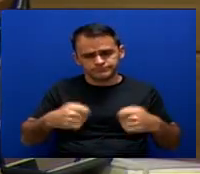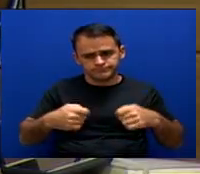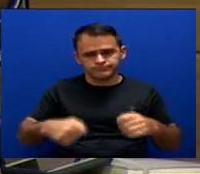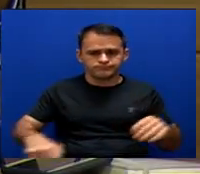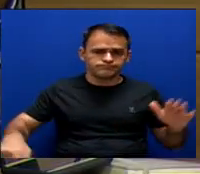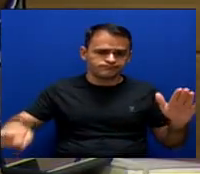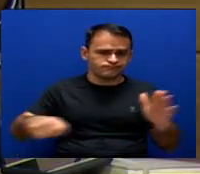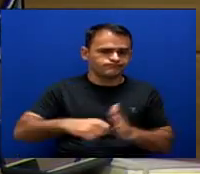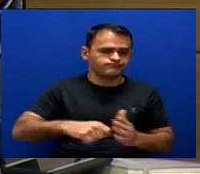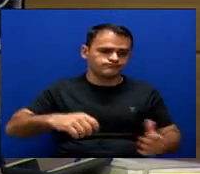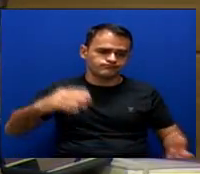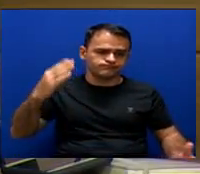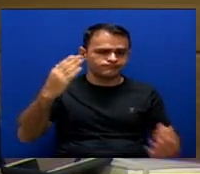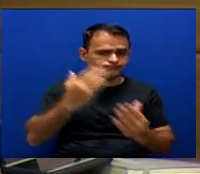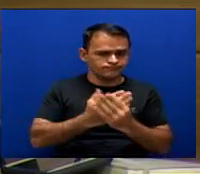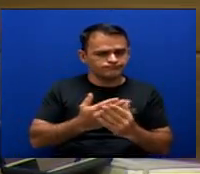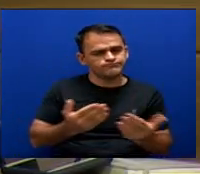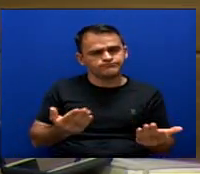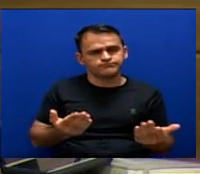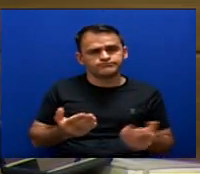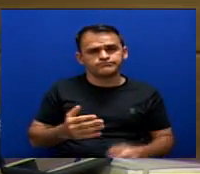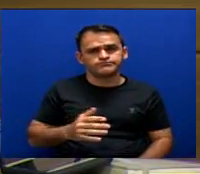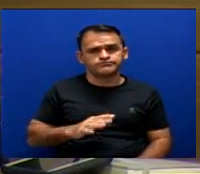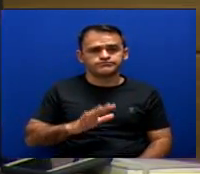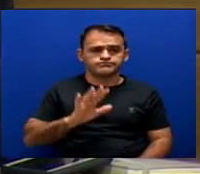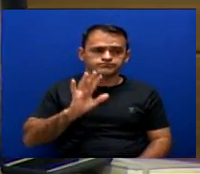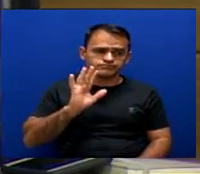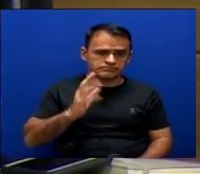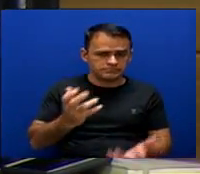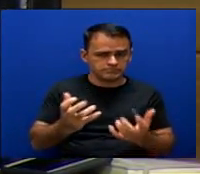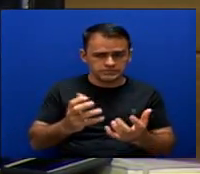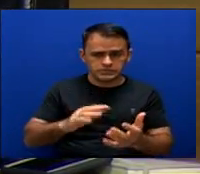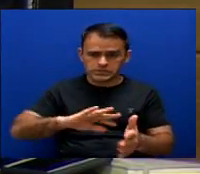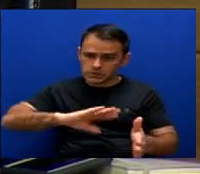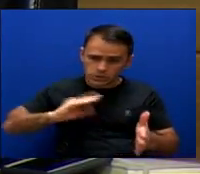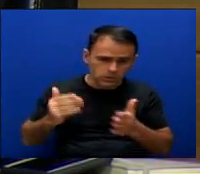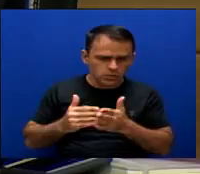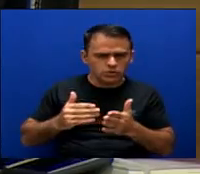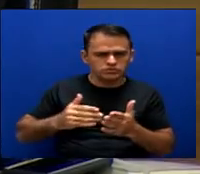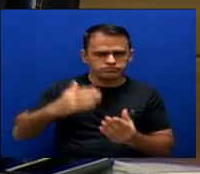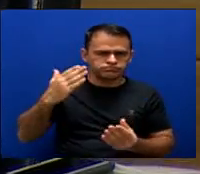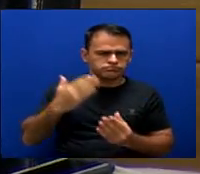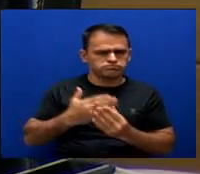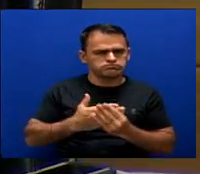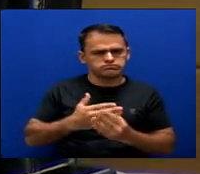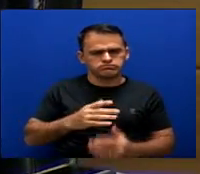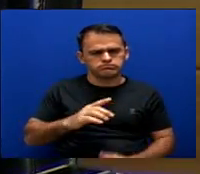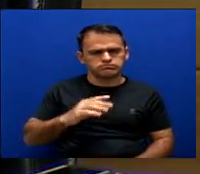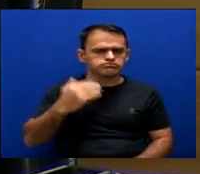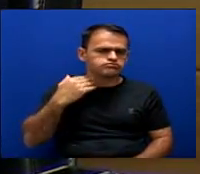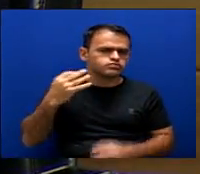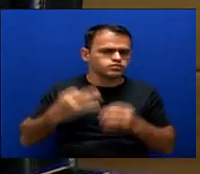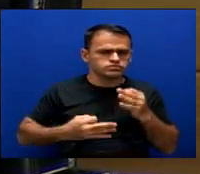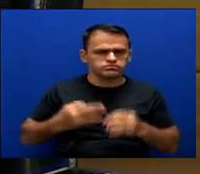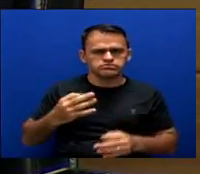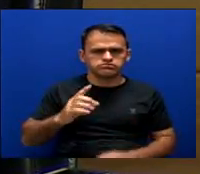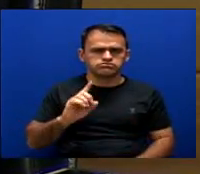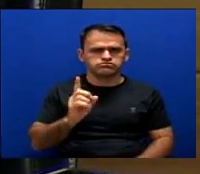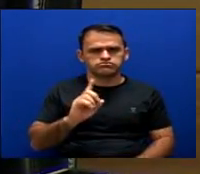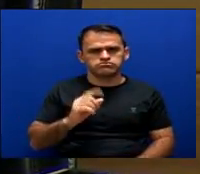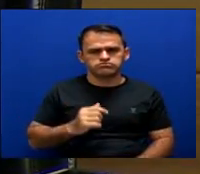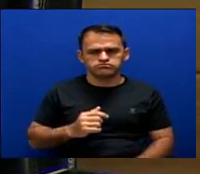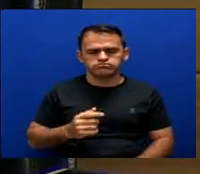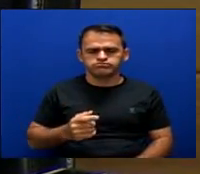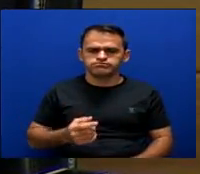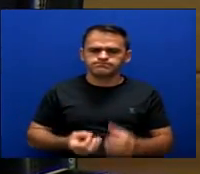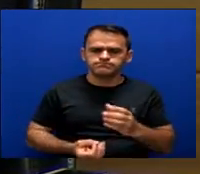usar um pouco mas não é essa a nossa intenção de judicializar é pelo contrário nós montamos